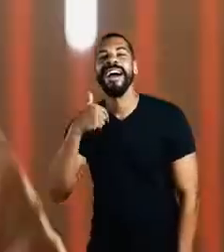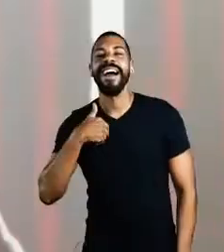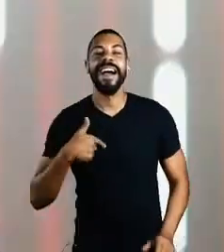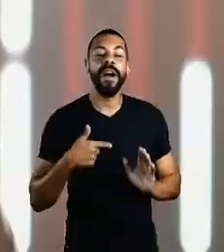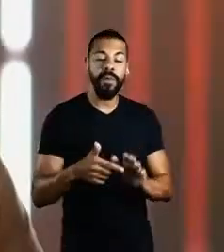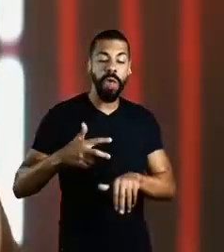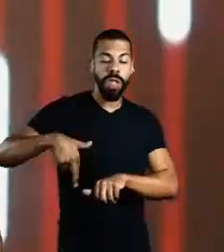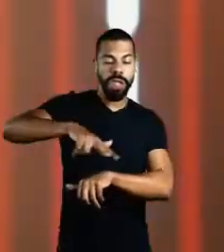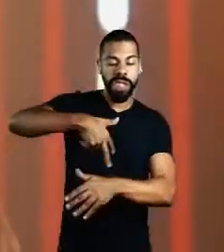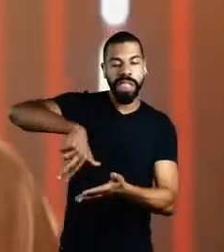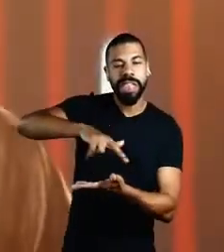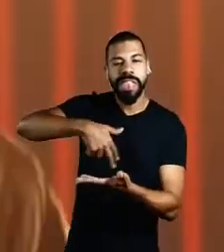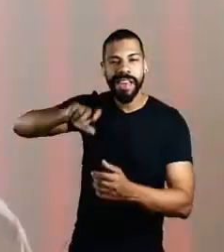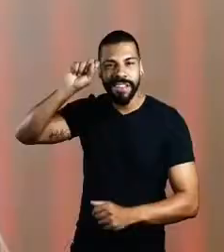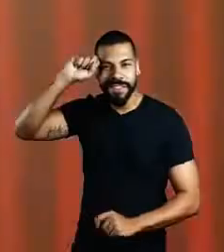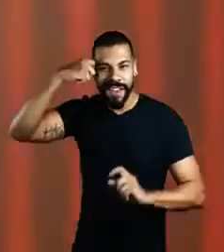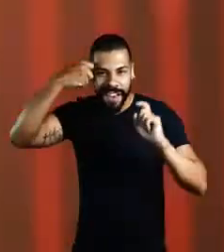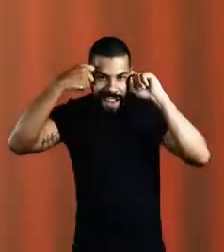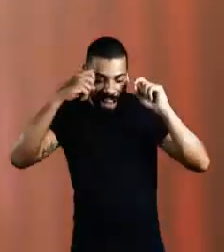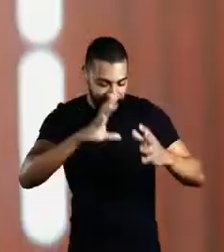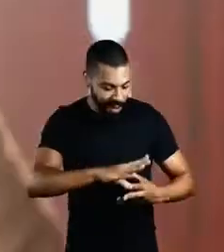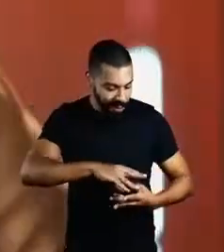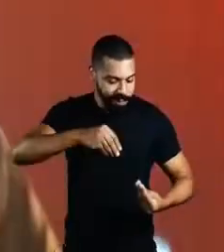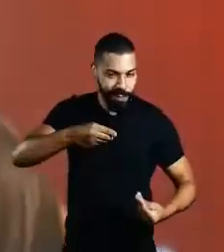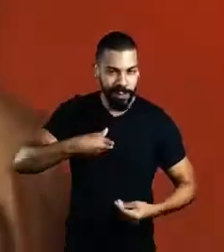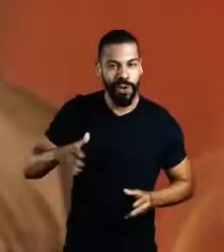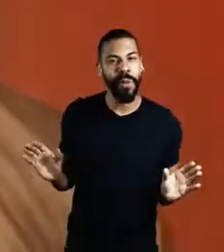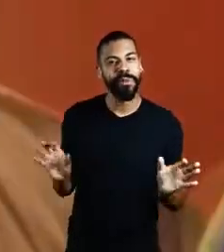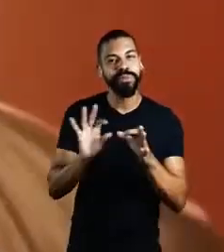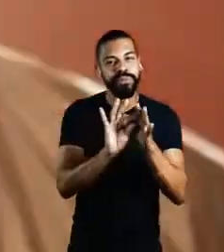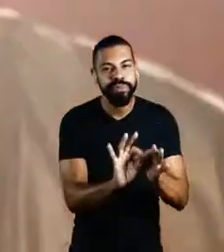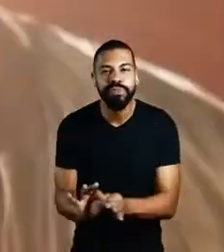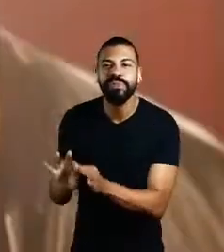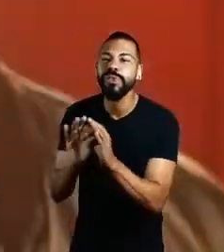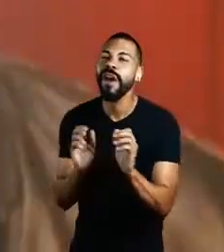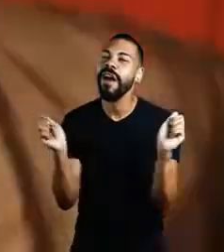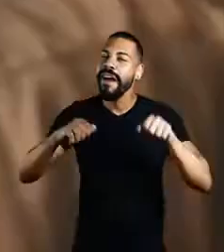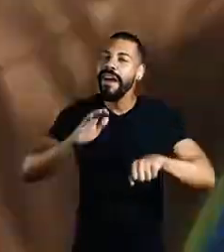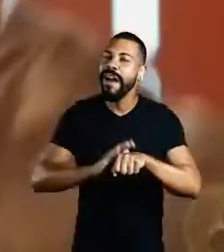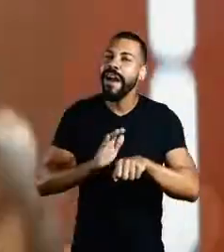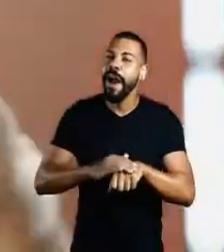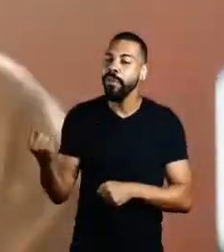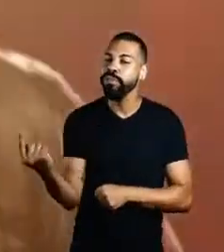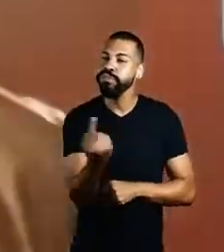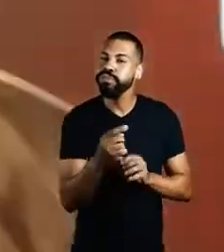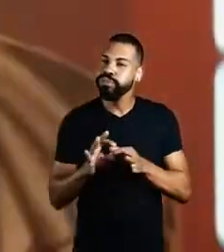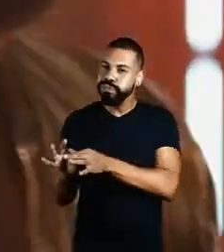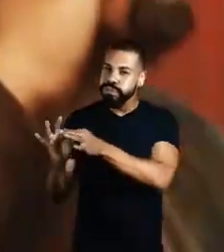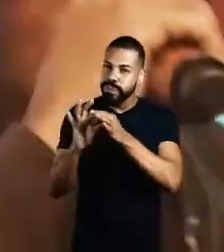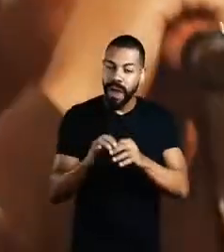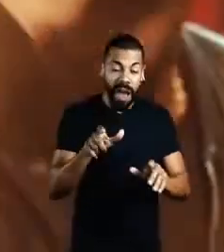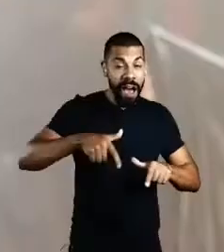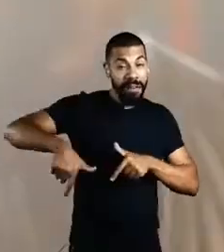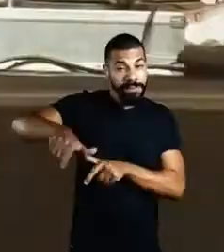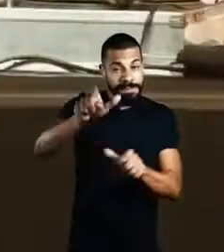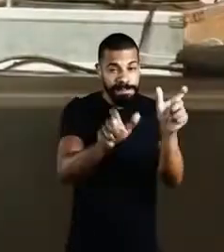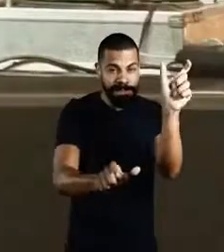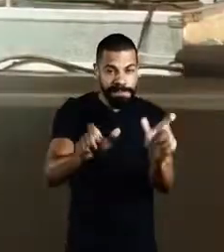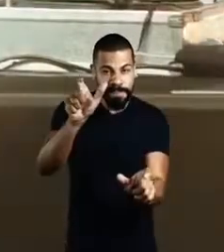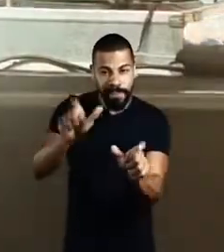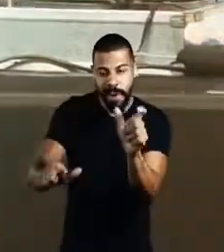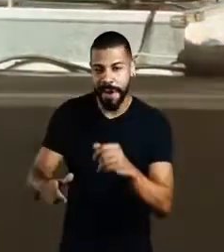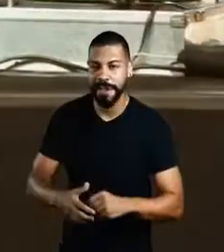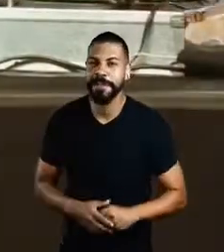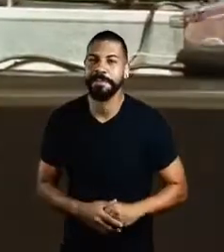dança, canta, som e lava a alma. Todos juntos, juntos todos, no mesmo tom. Nos passos ensaiados só vai, fechei o dom.